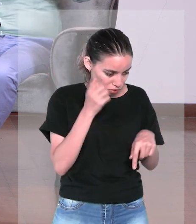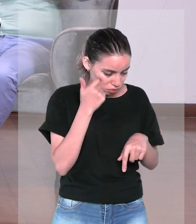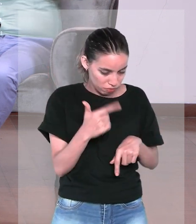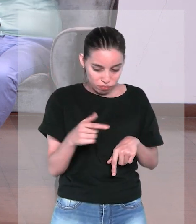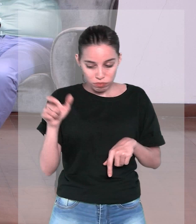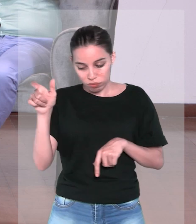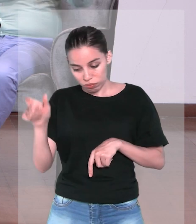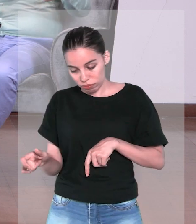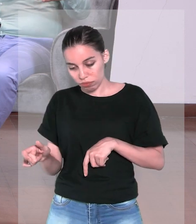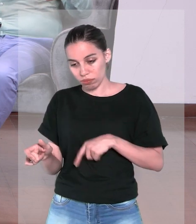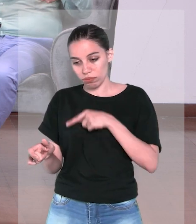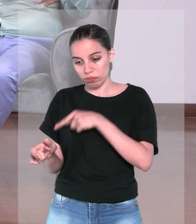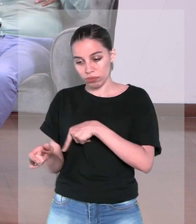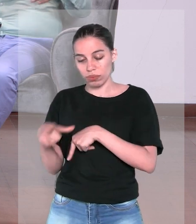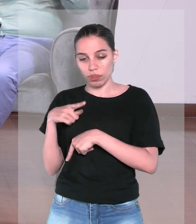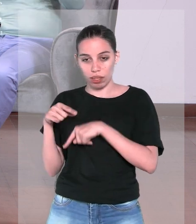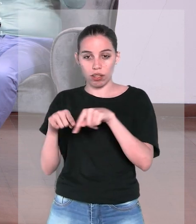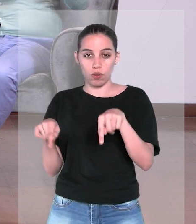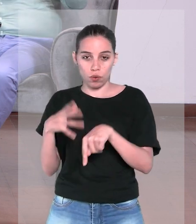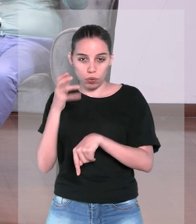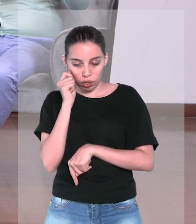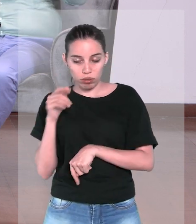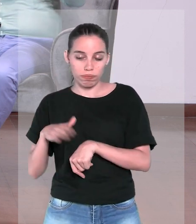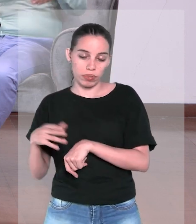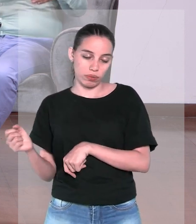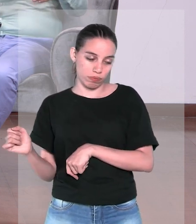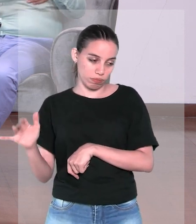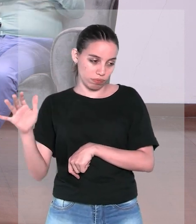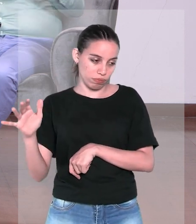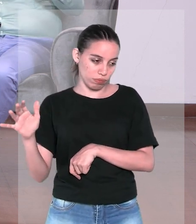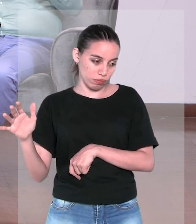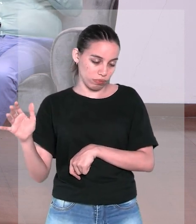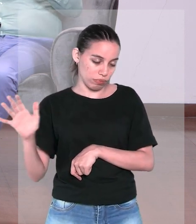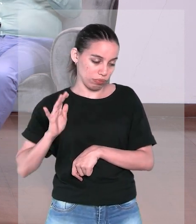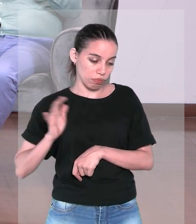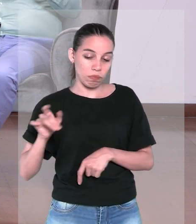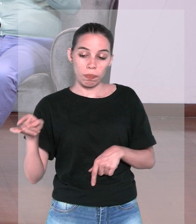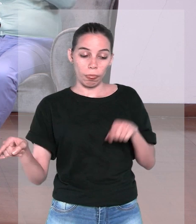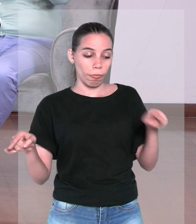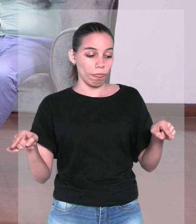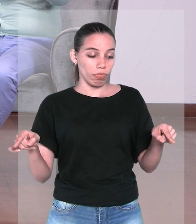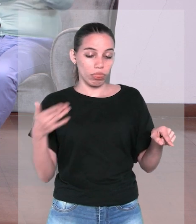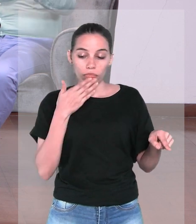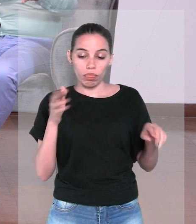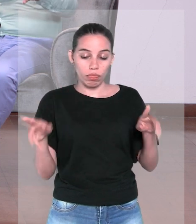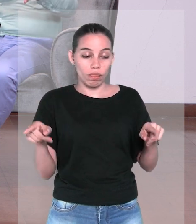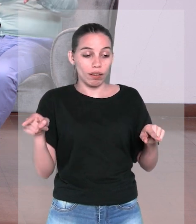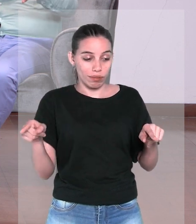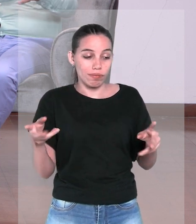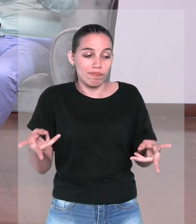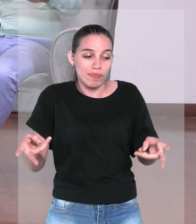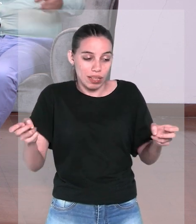você pode prescrever medicação, inclusive, para as pessoas que vivem no quarto. Você vai encontrar o fenômeno